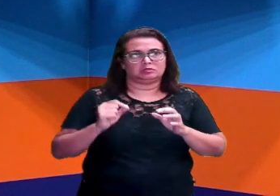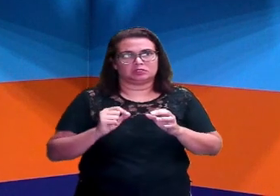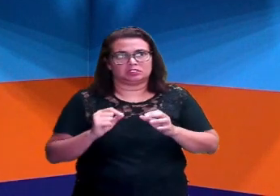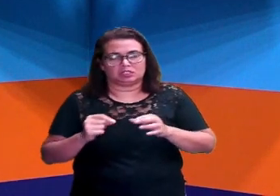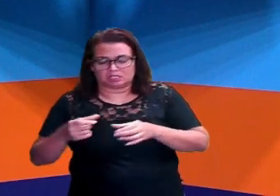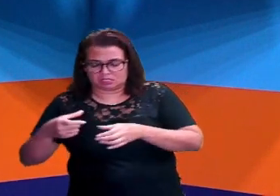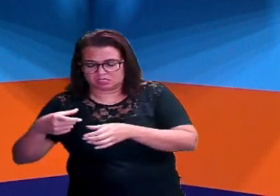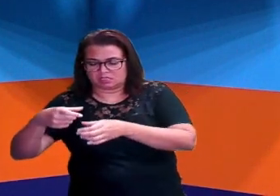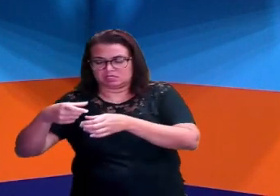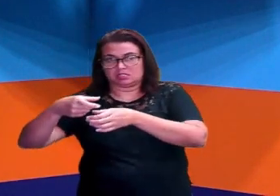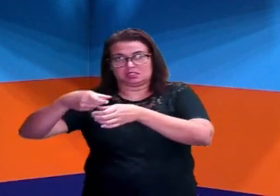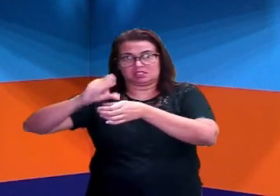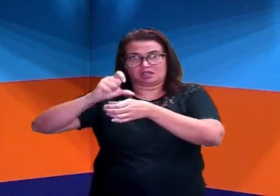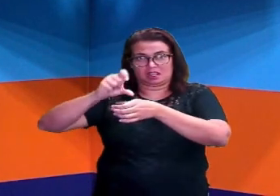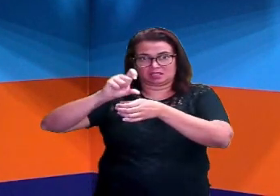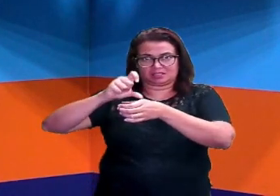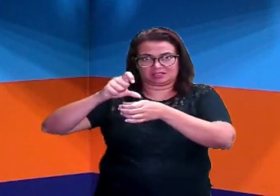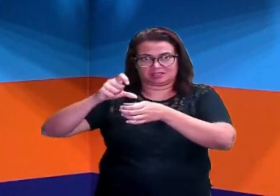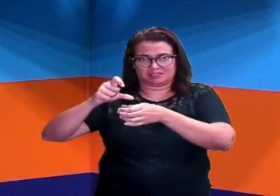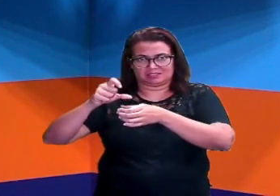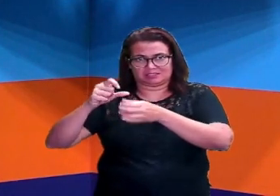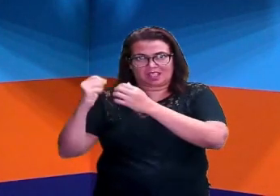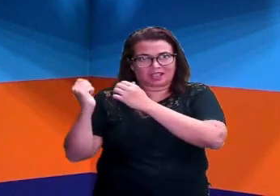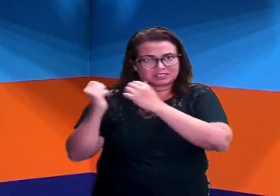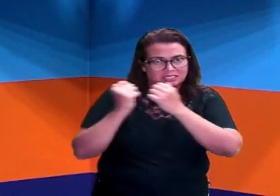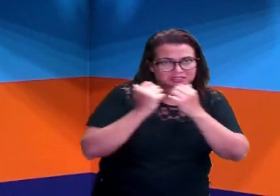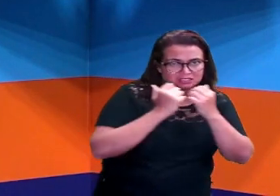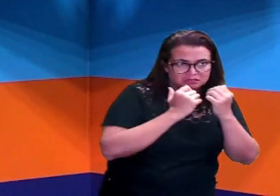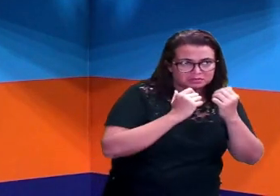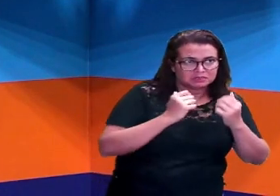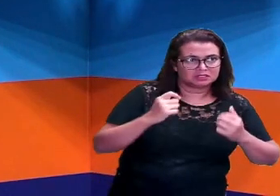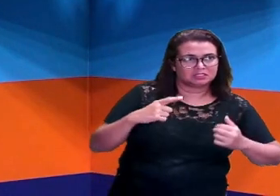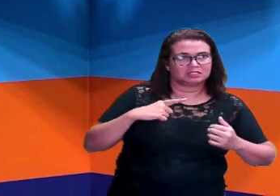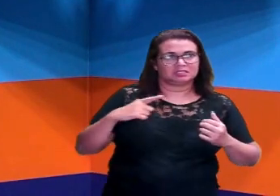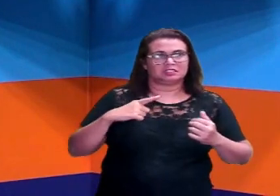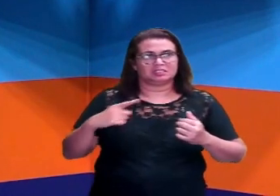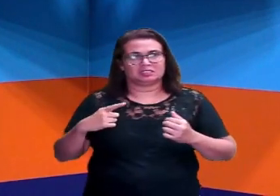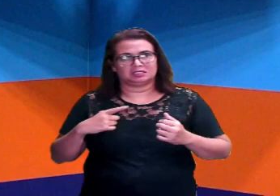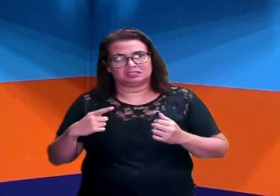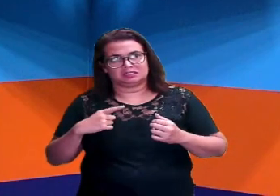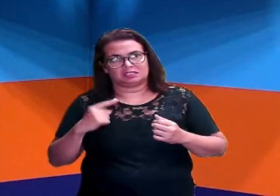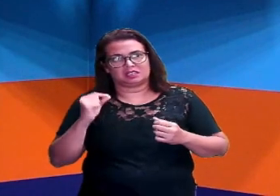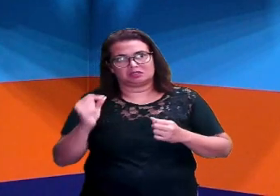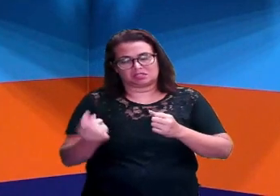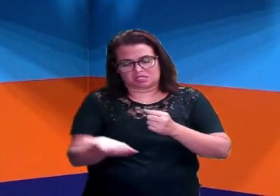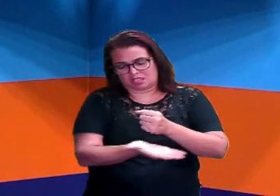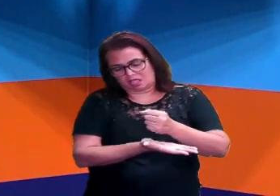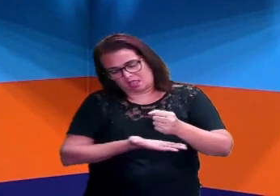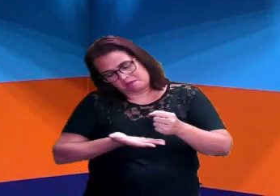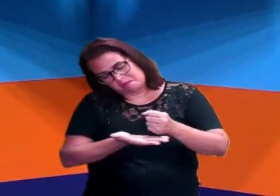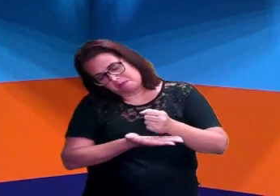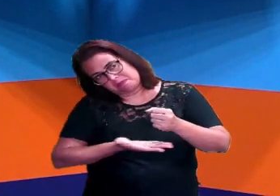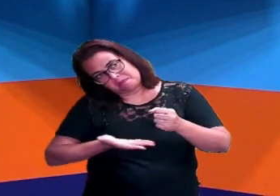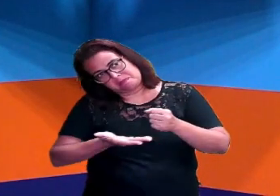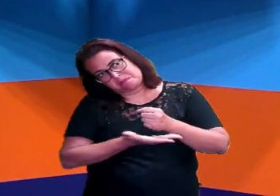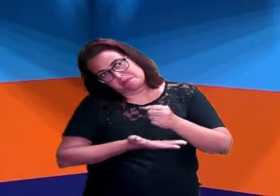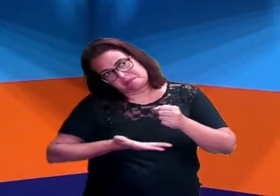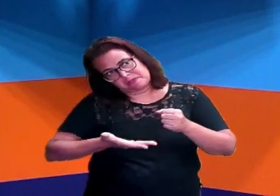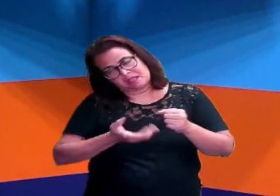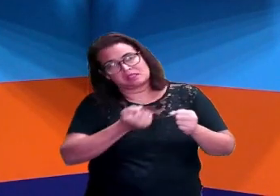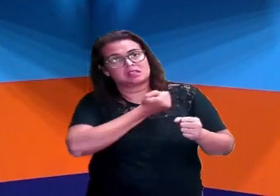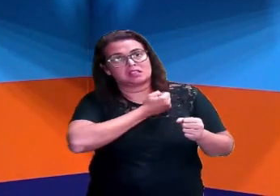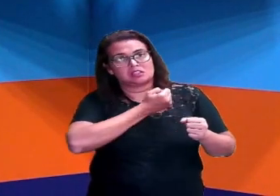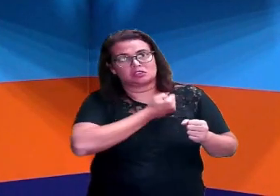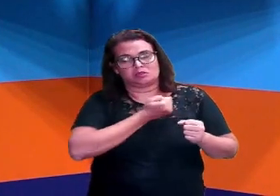de milho da figura abaixo têm a mesma medida da base, ou seja, a base, essa parte de baixo